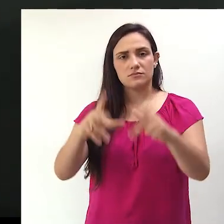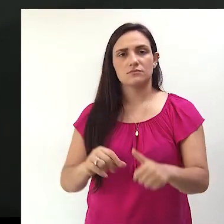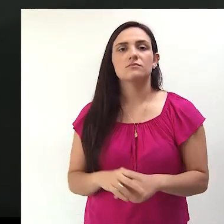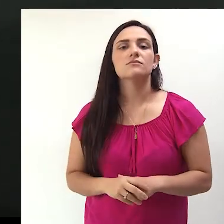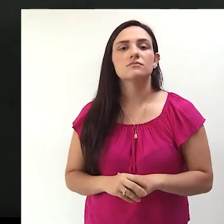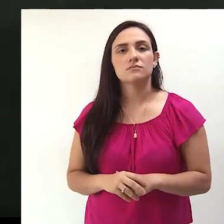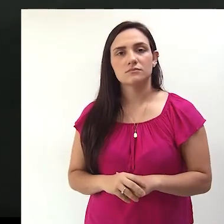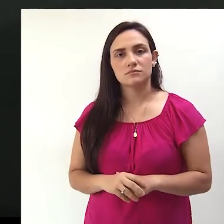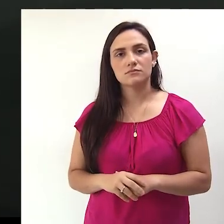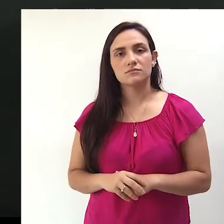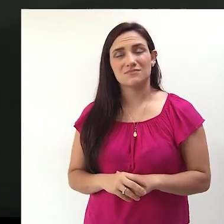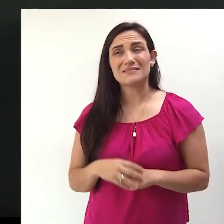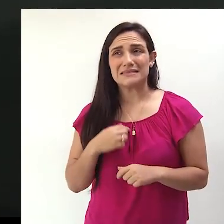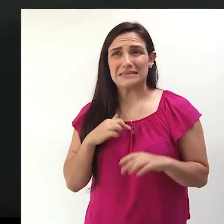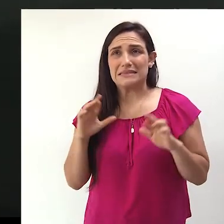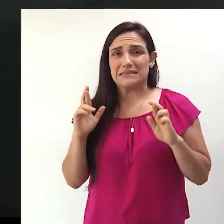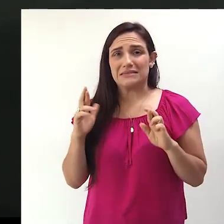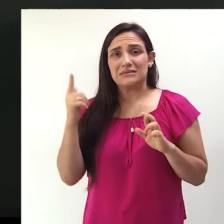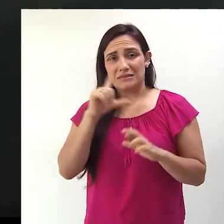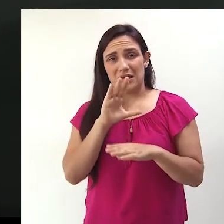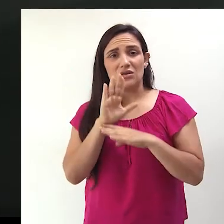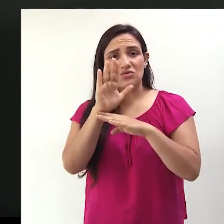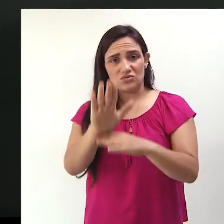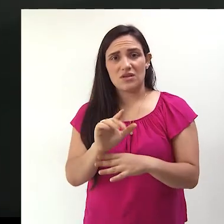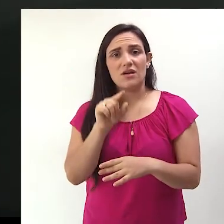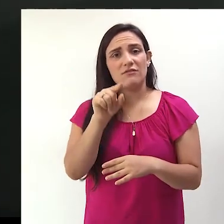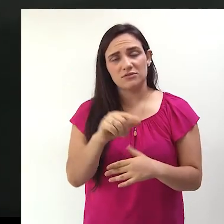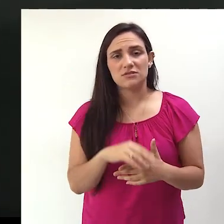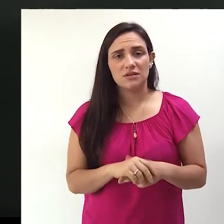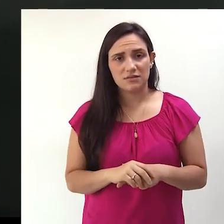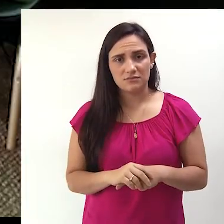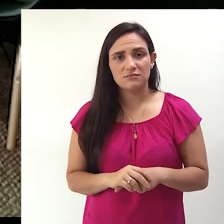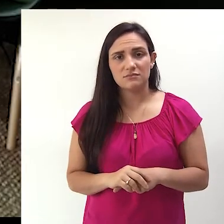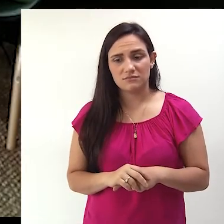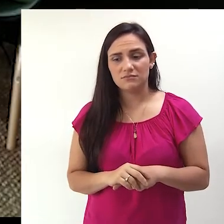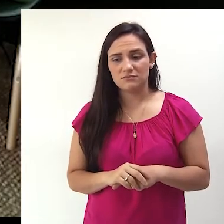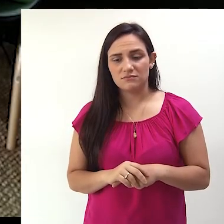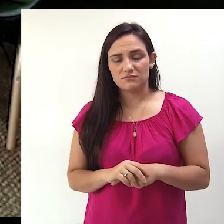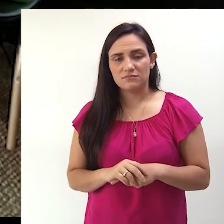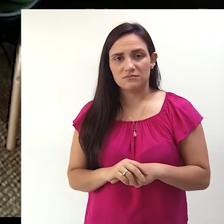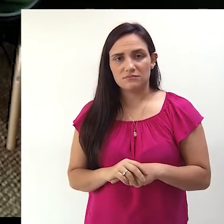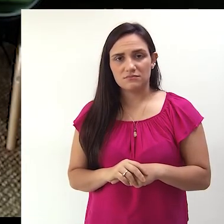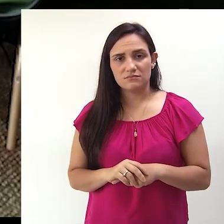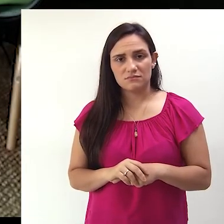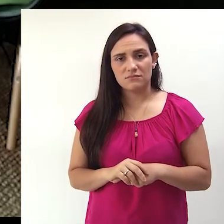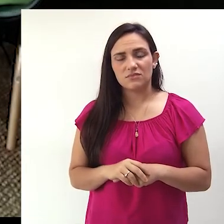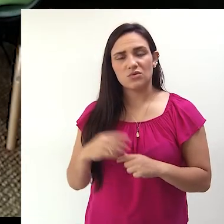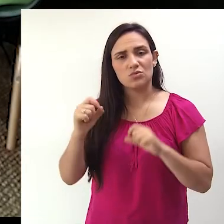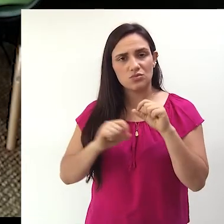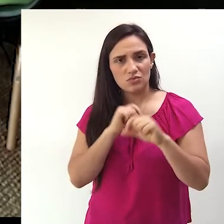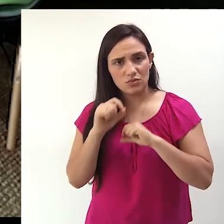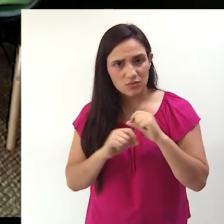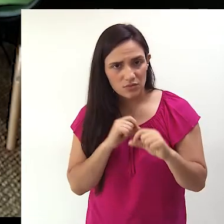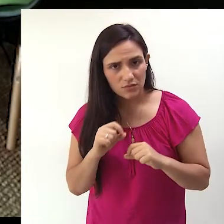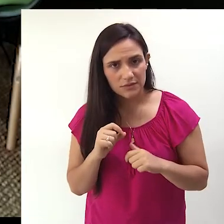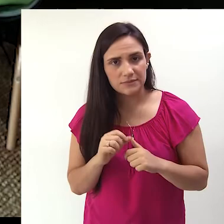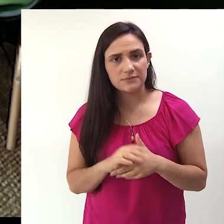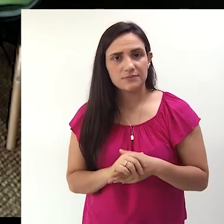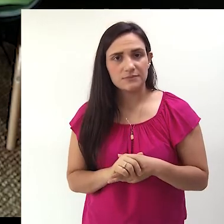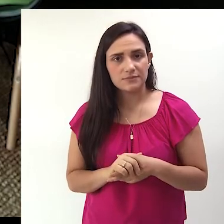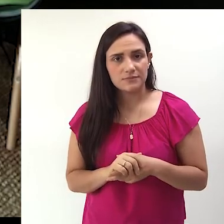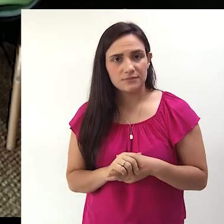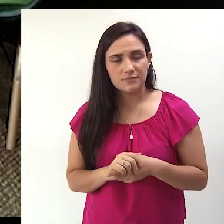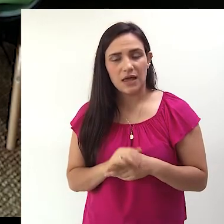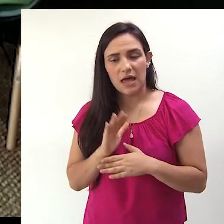contribuir no trabalho de polícia judiciária para que a gente possa diminuir, contribuir